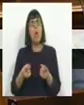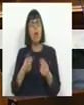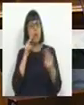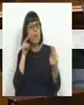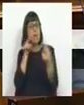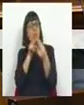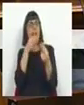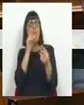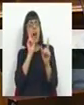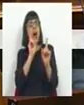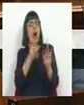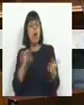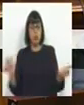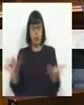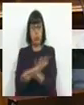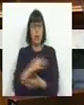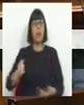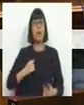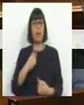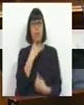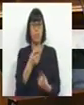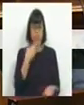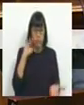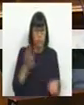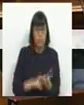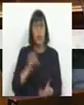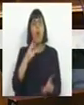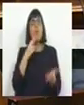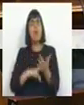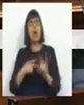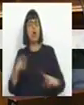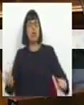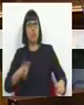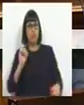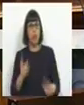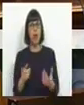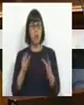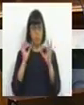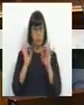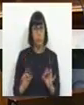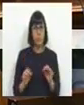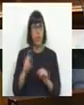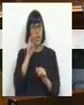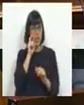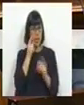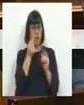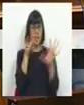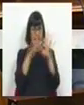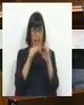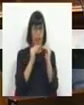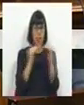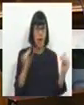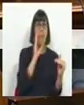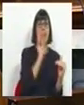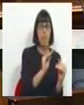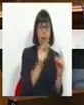o encontro. Aquilo que o jornal Sábado diz é verdade ou não é verdade? Tratou-se de estabilidade financeira